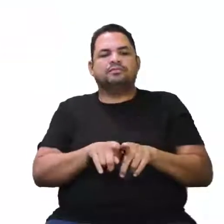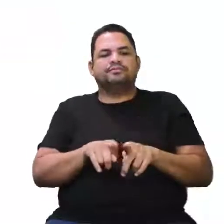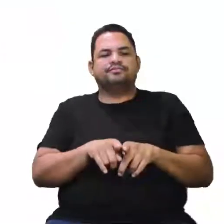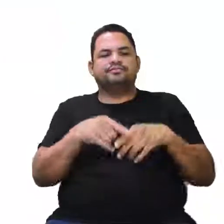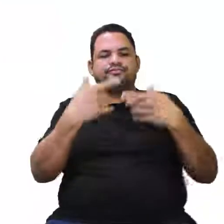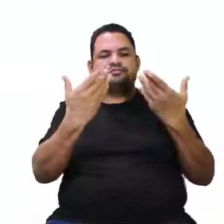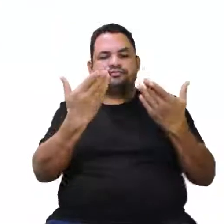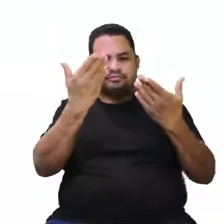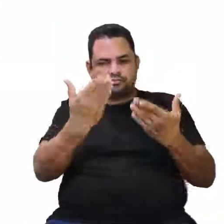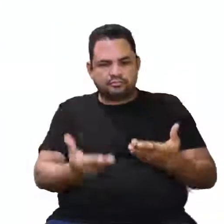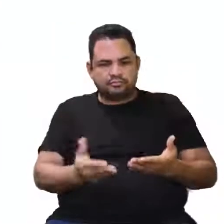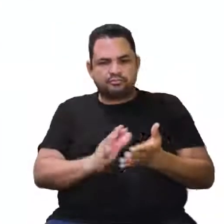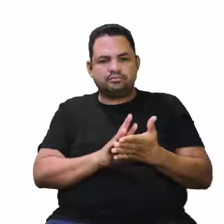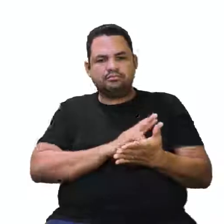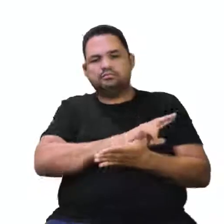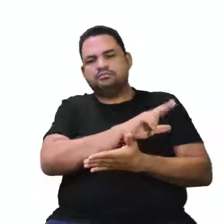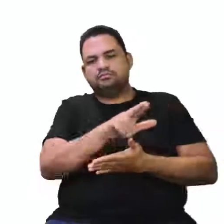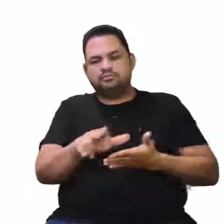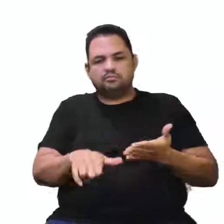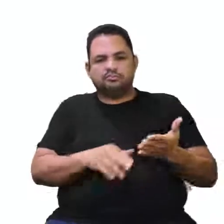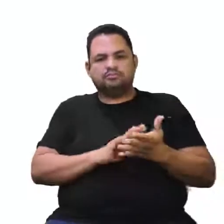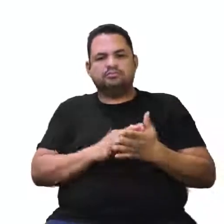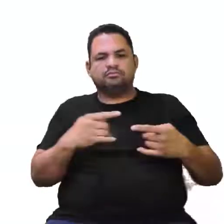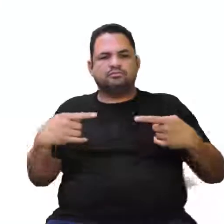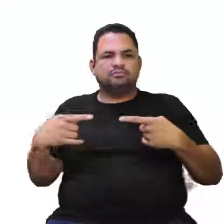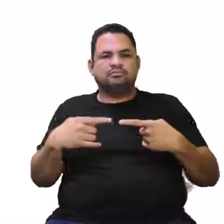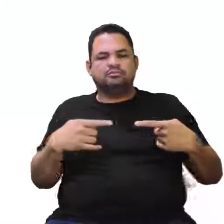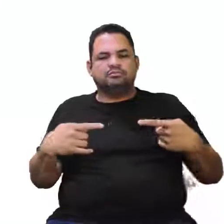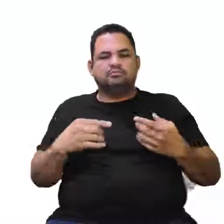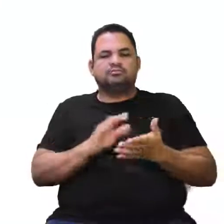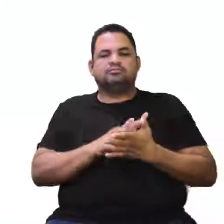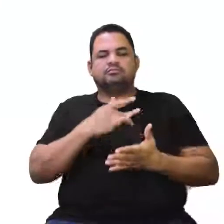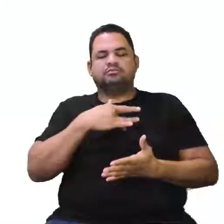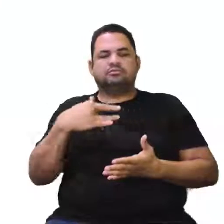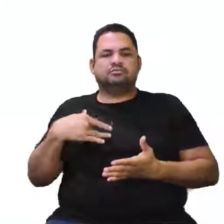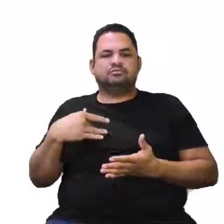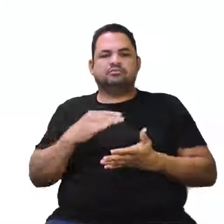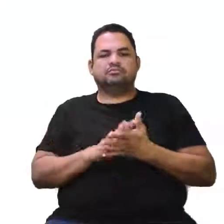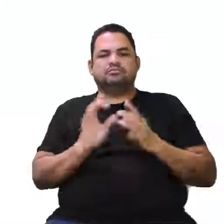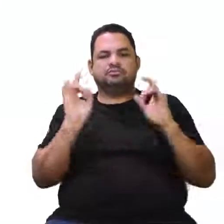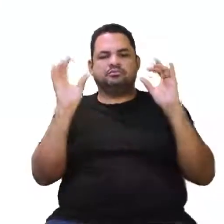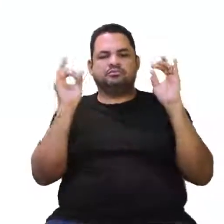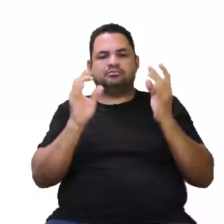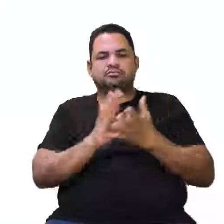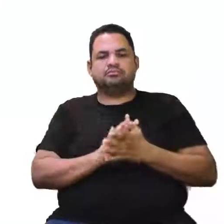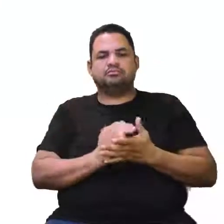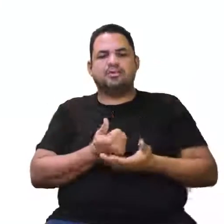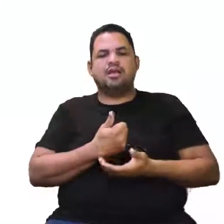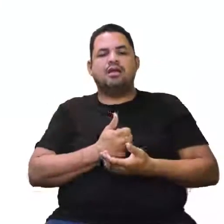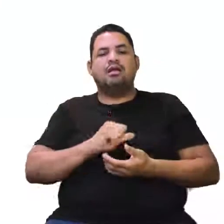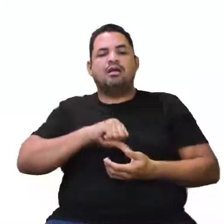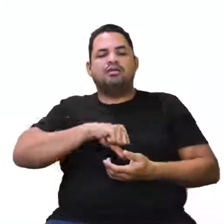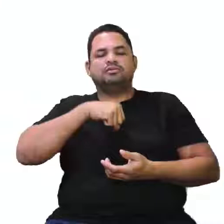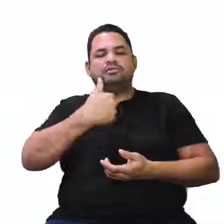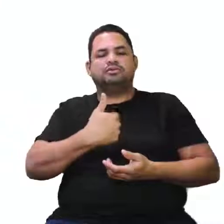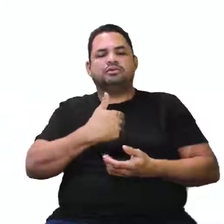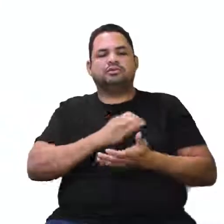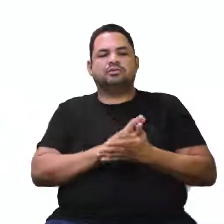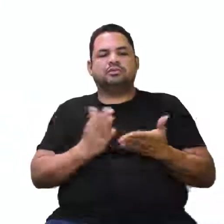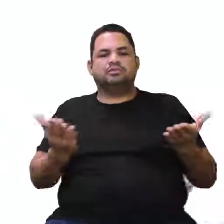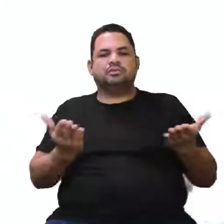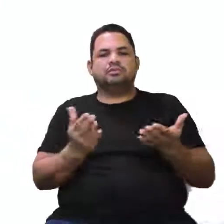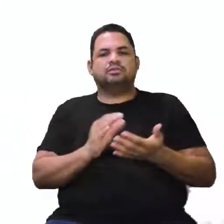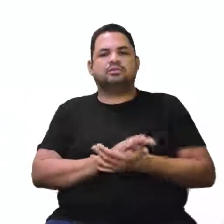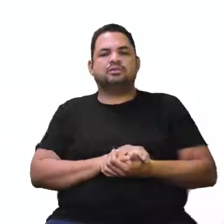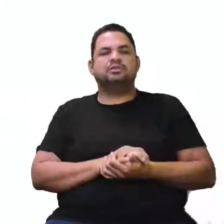físico nas diversas etapas relacionadas aí à saúde, em especial à autoestima, tá? Então, eu